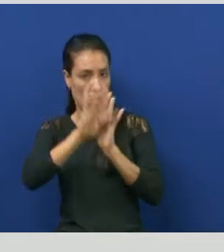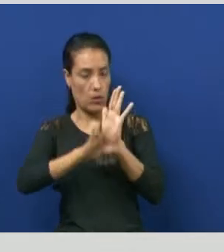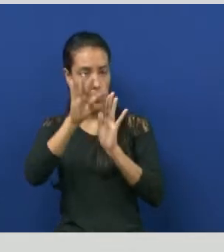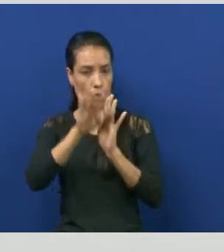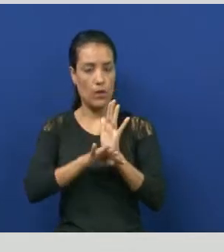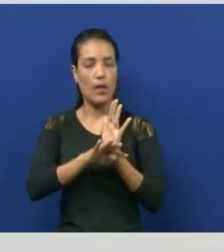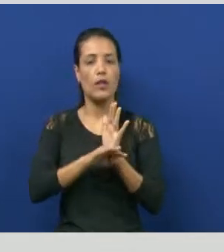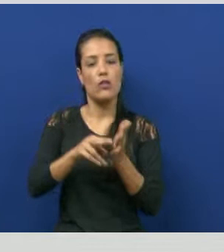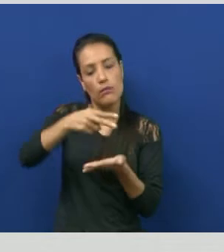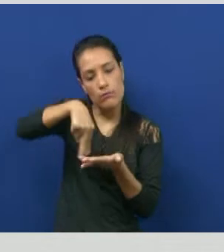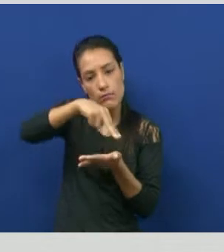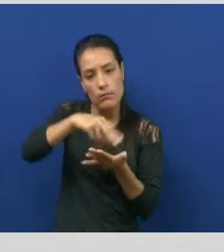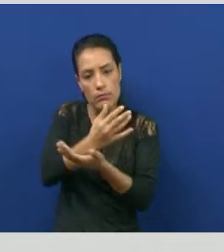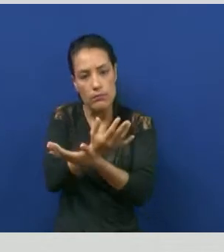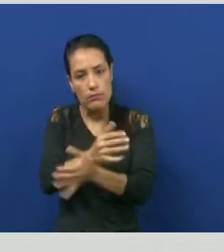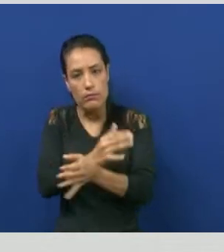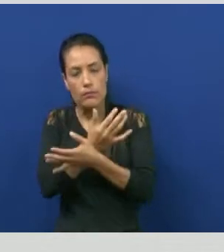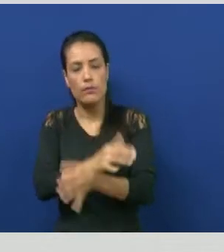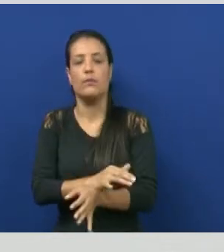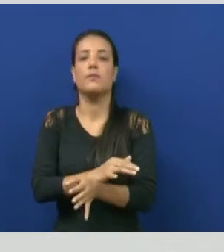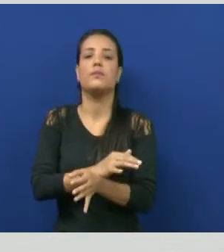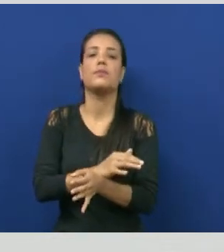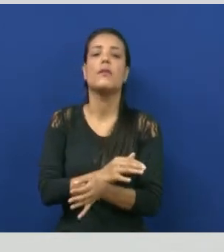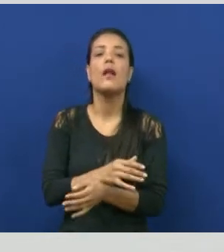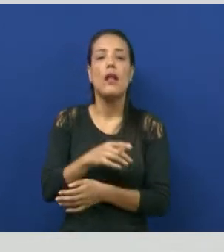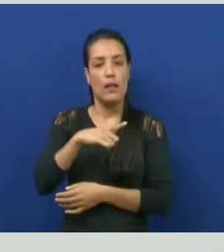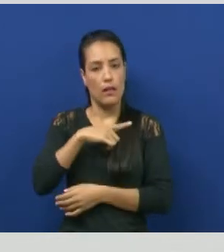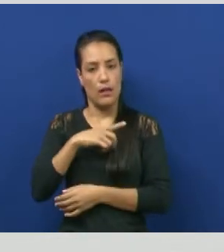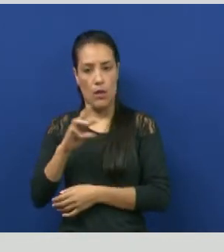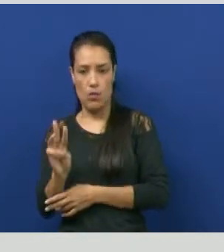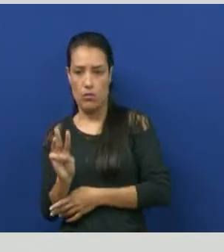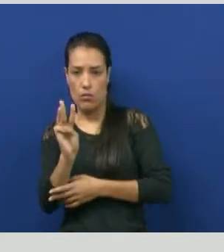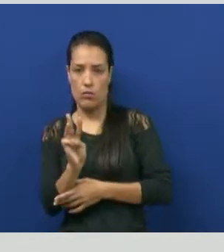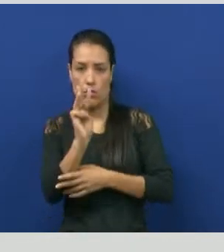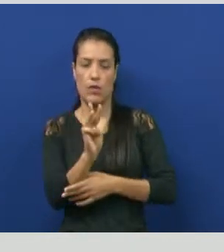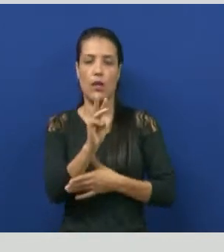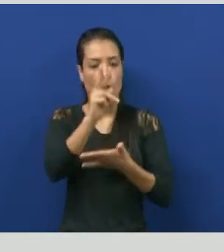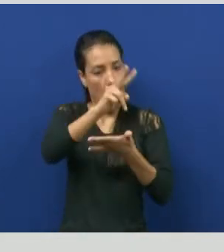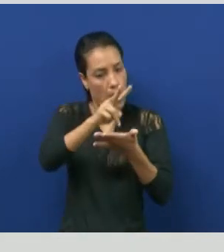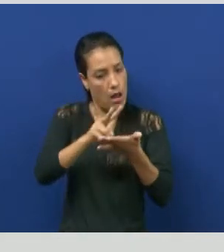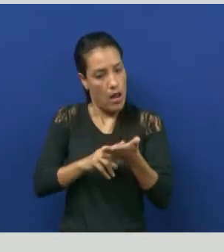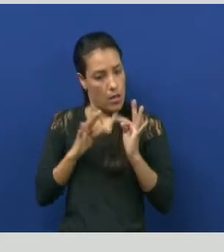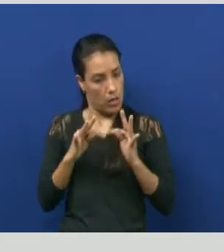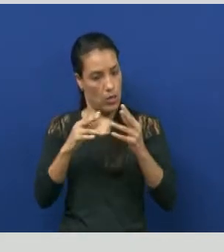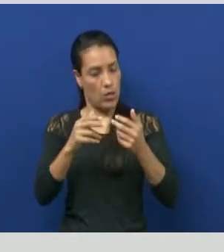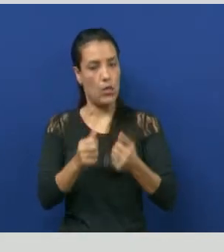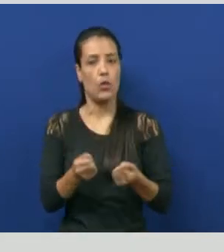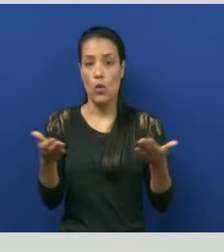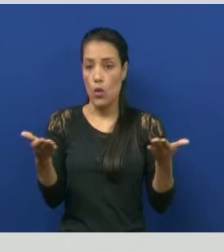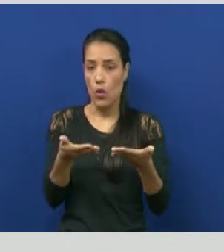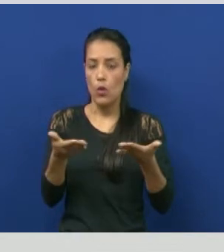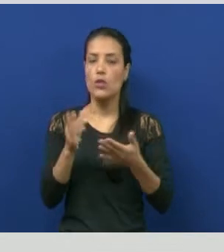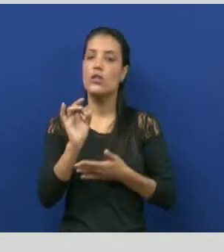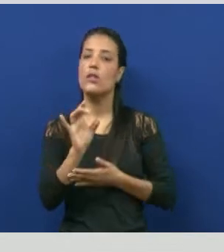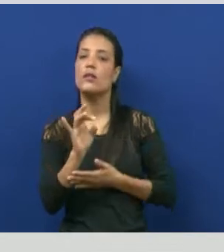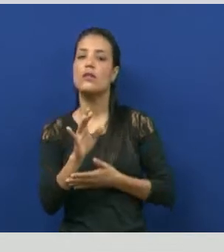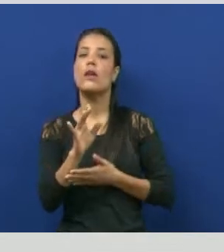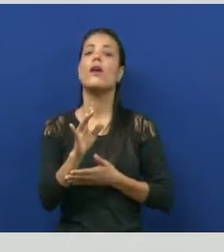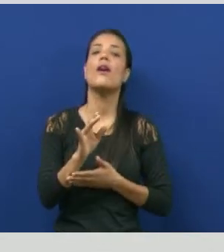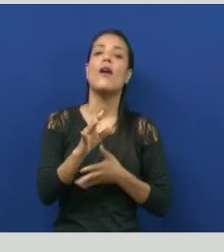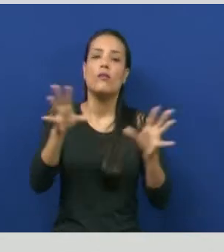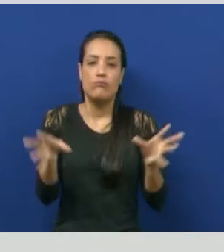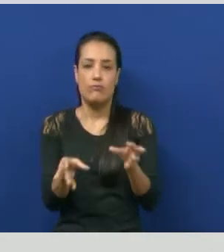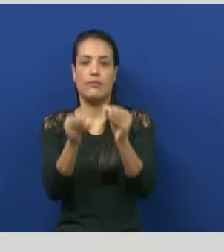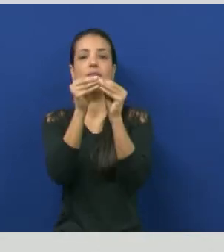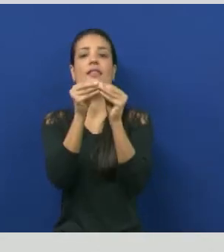Bernardo Guimarães. Tá aqui o link para vocês lerem esse conto na íntegra. Hoje a gente vai fazer só um recorte porque ele é bem